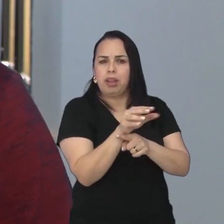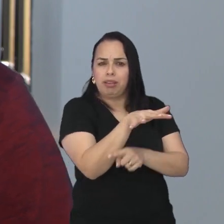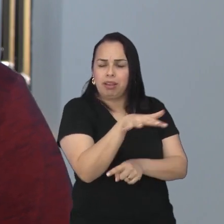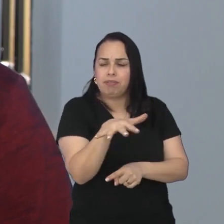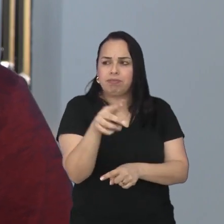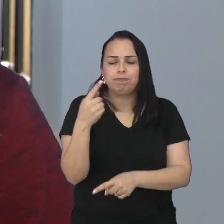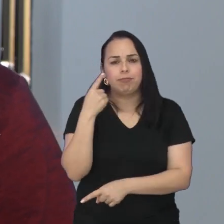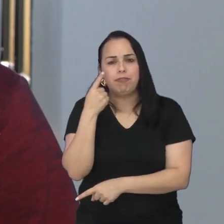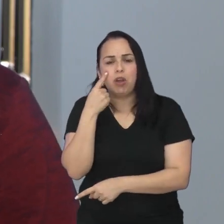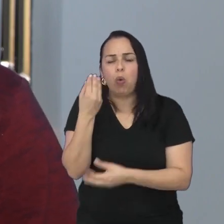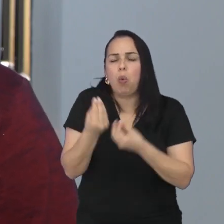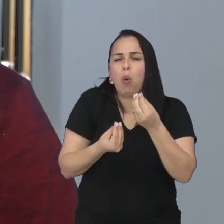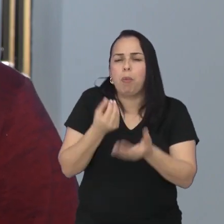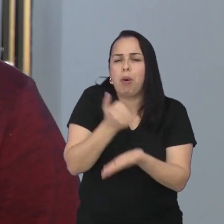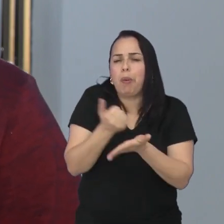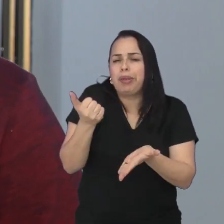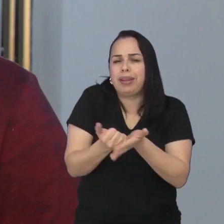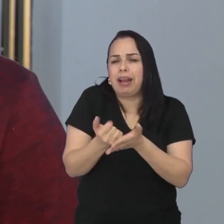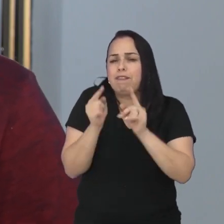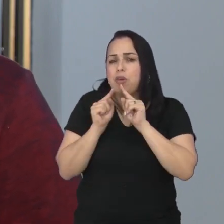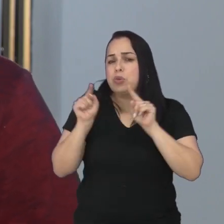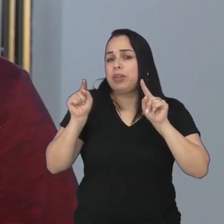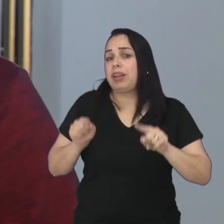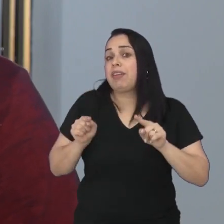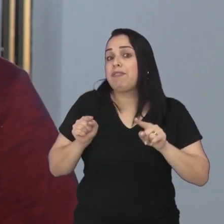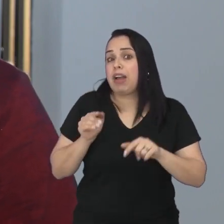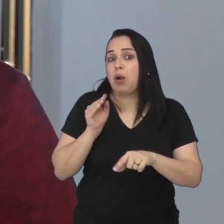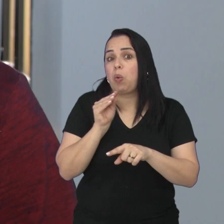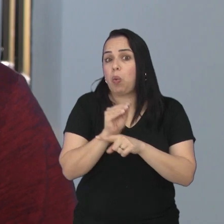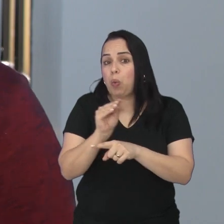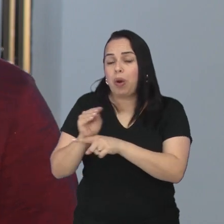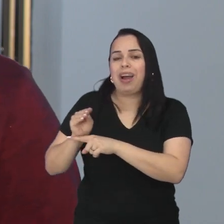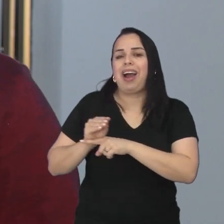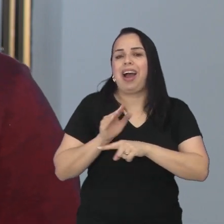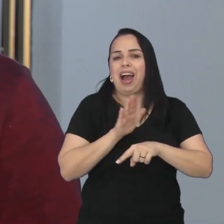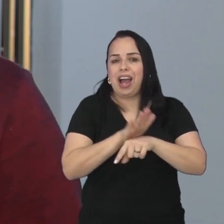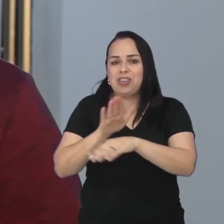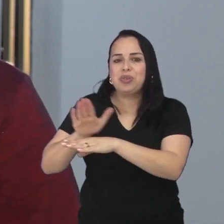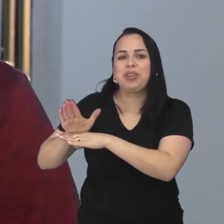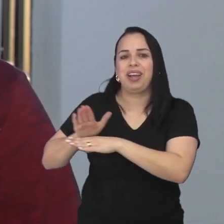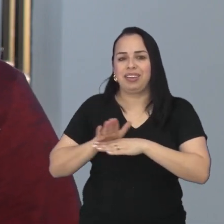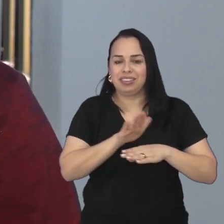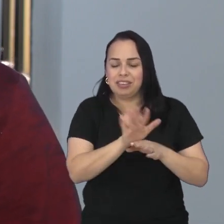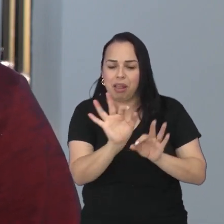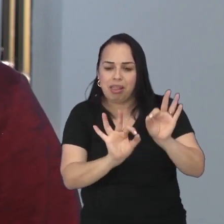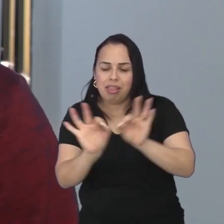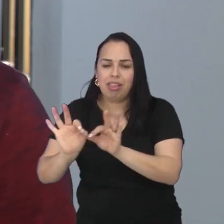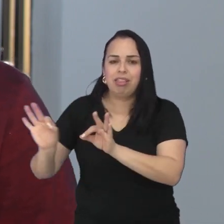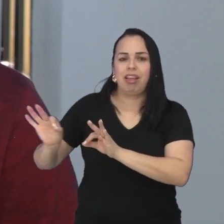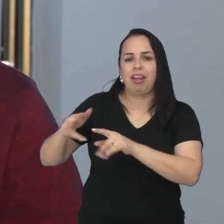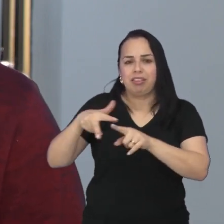maneira de fazer a contratação desses servidores que vão ajudar a cuidar, a zelar da